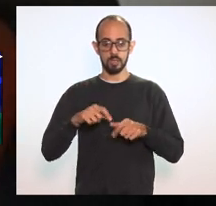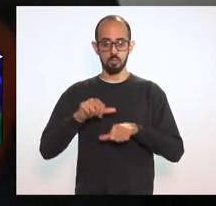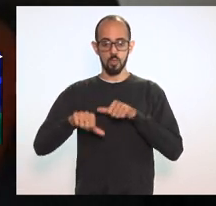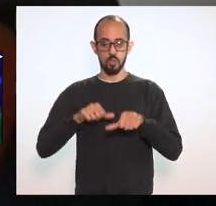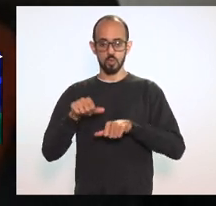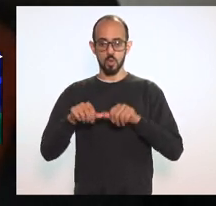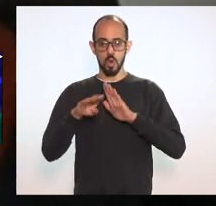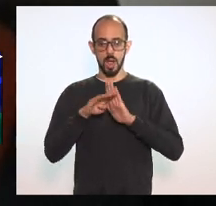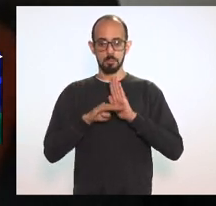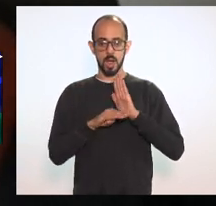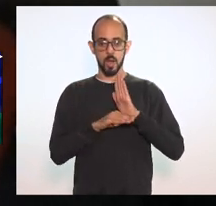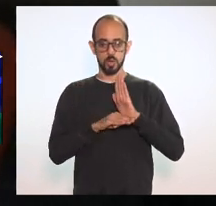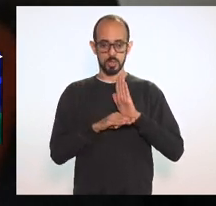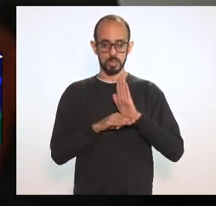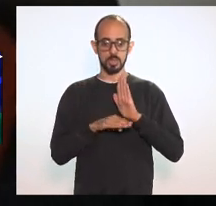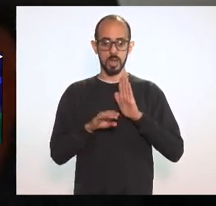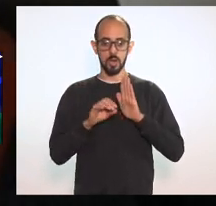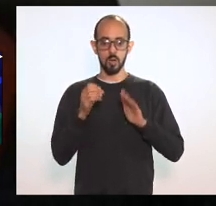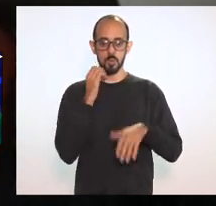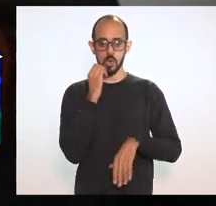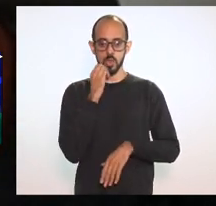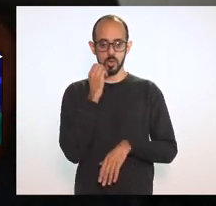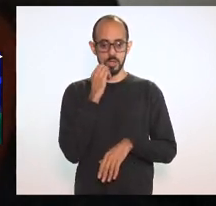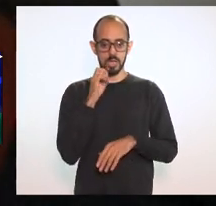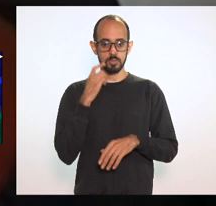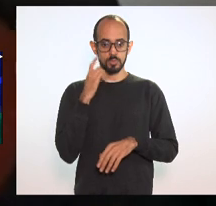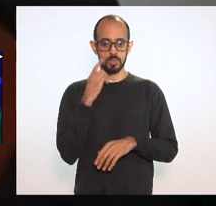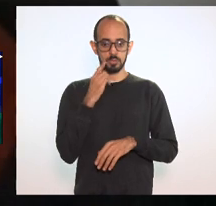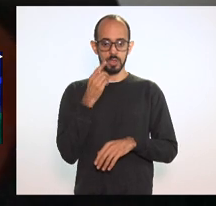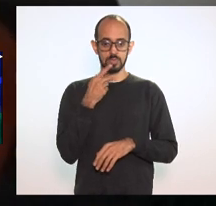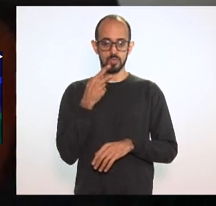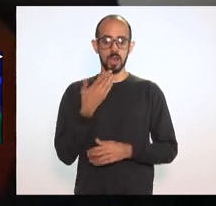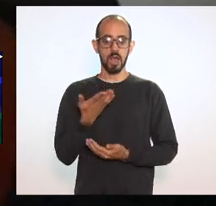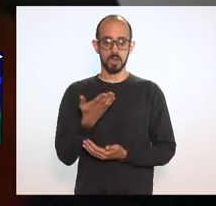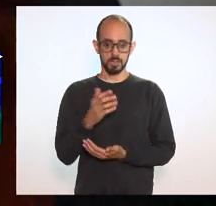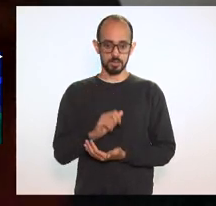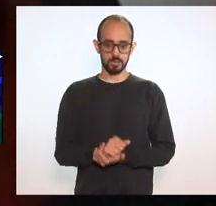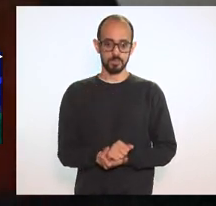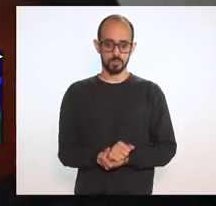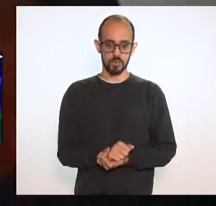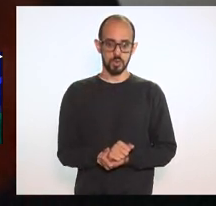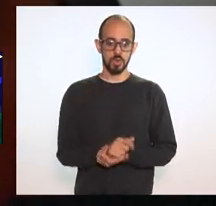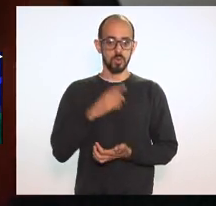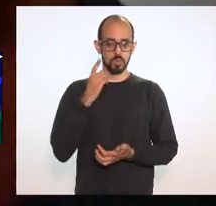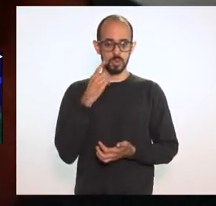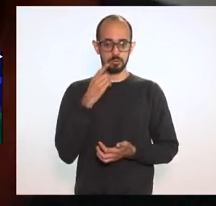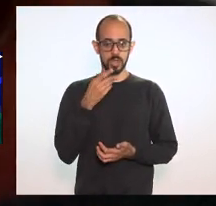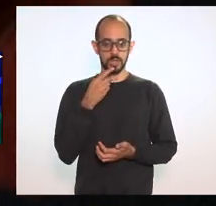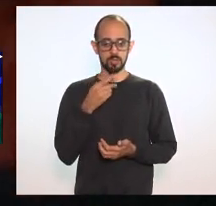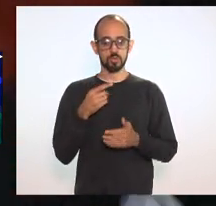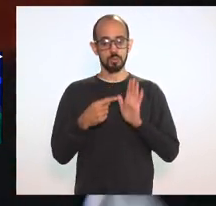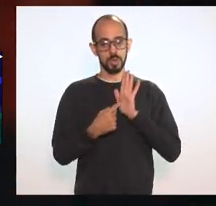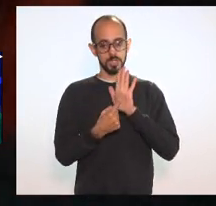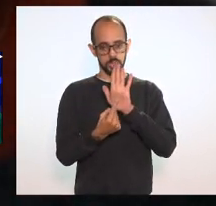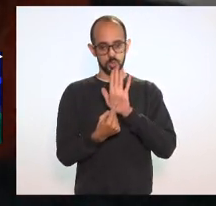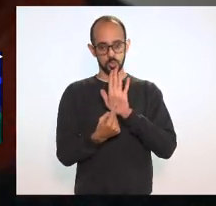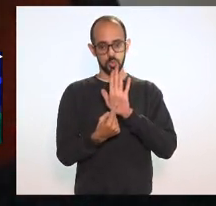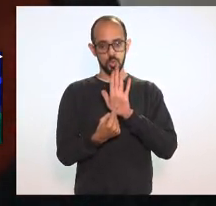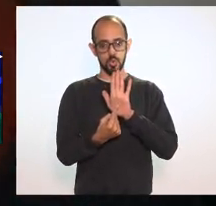oportunidade a todos os deputados falaram se desse o que estás a escola fazer o presidência corretora comigo